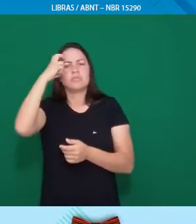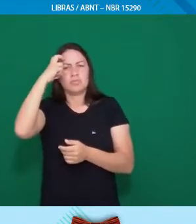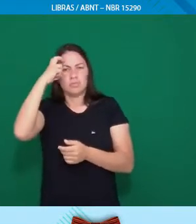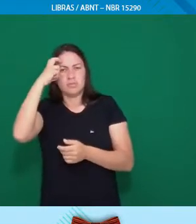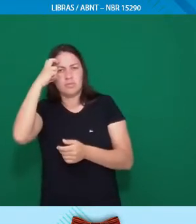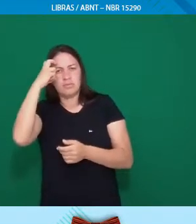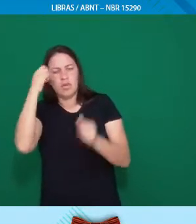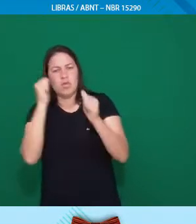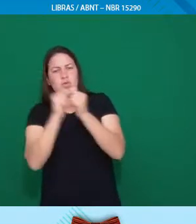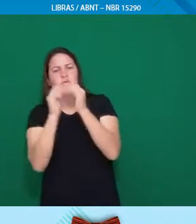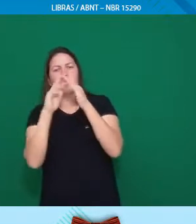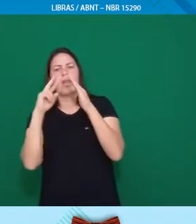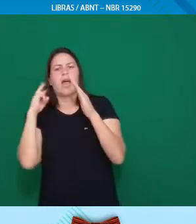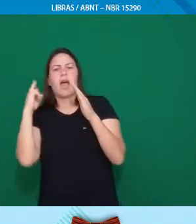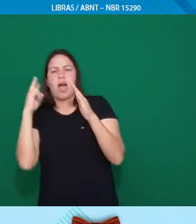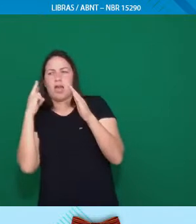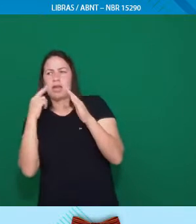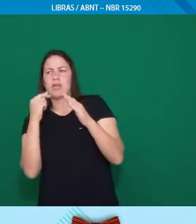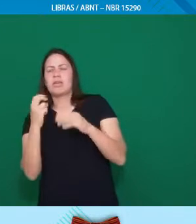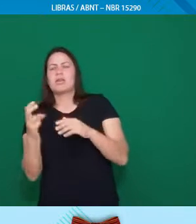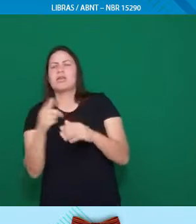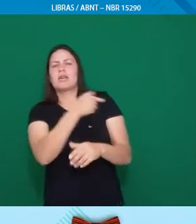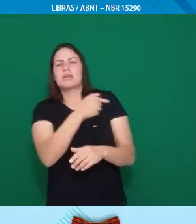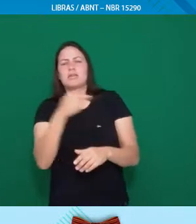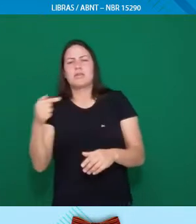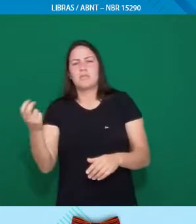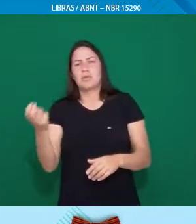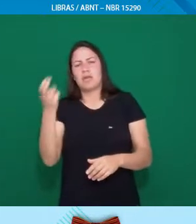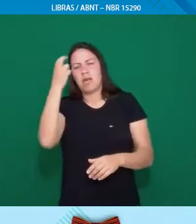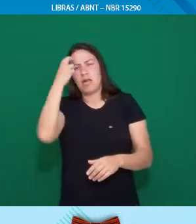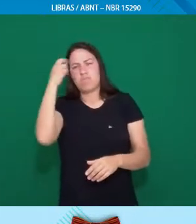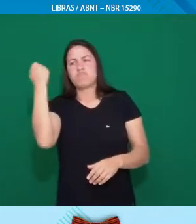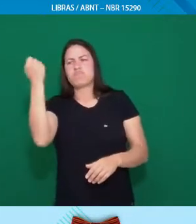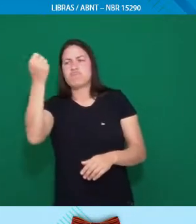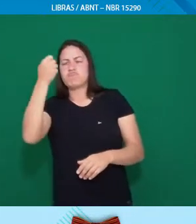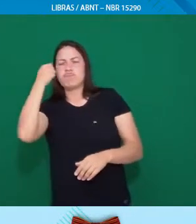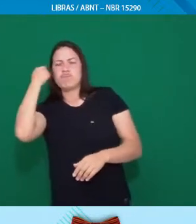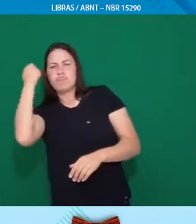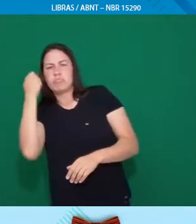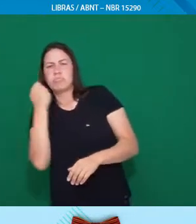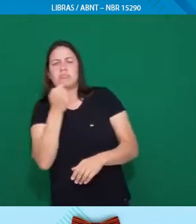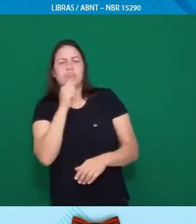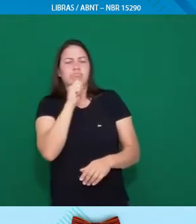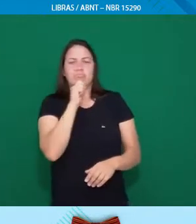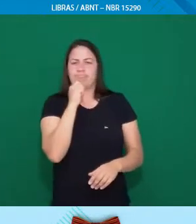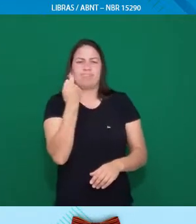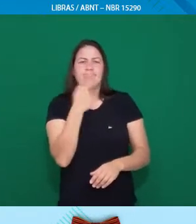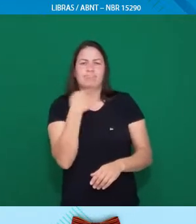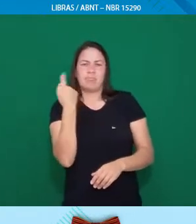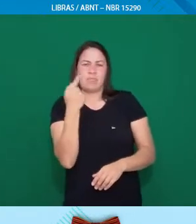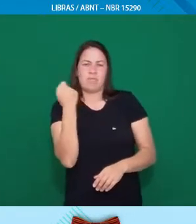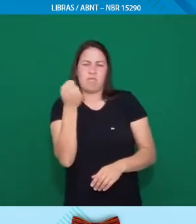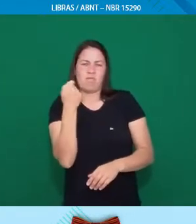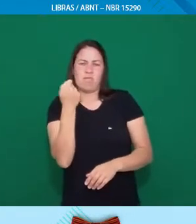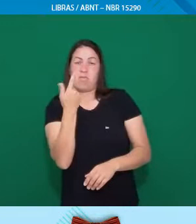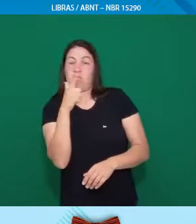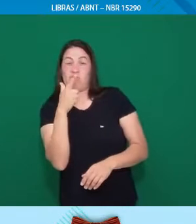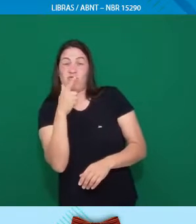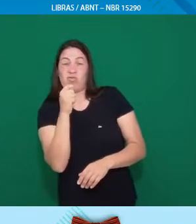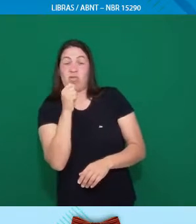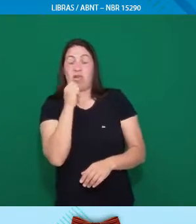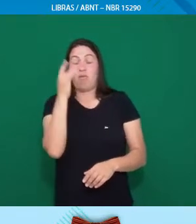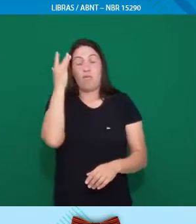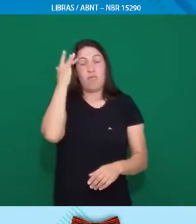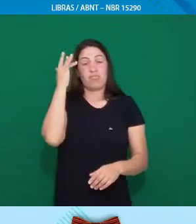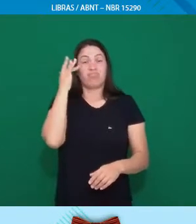juntamente com a câmera e nós fizemos aí a Semana Farroupilha juntos é algo que não se tinha muita facilidade de